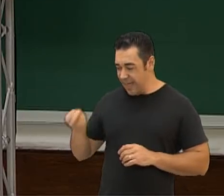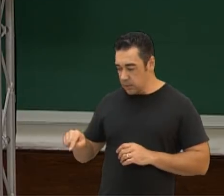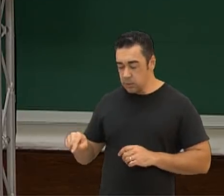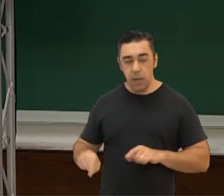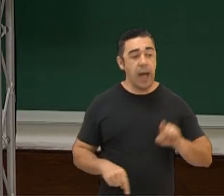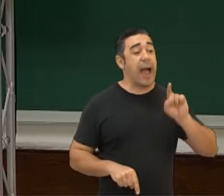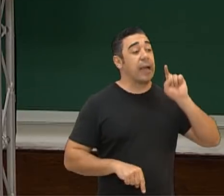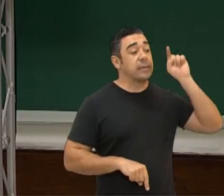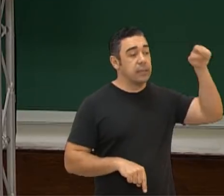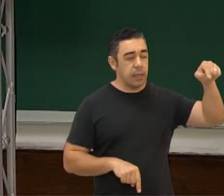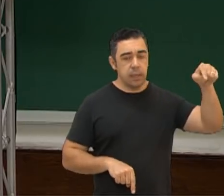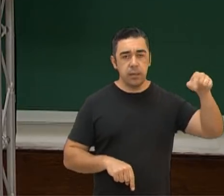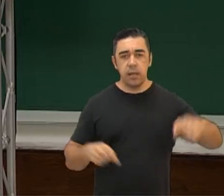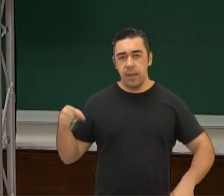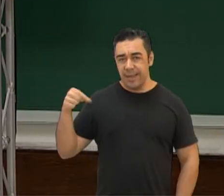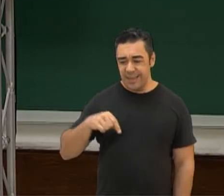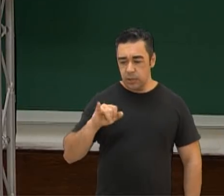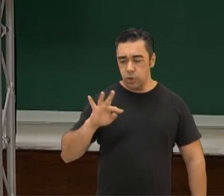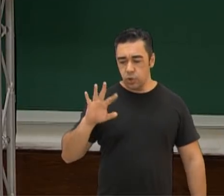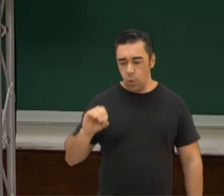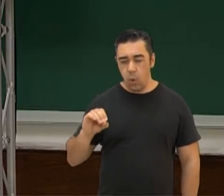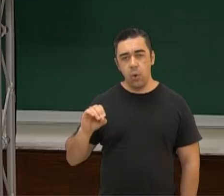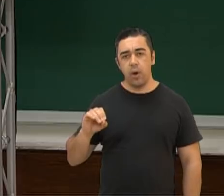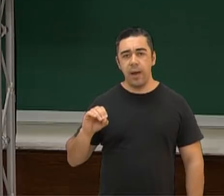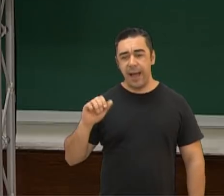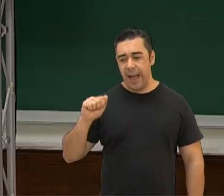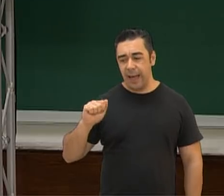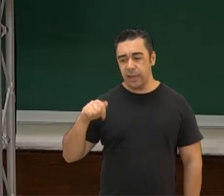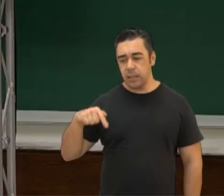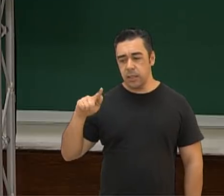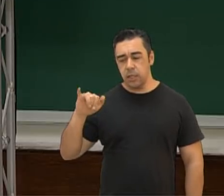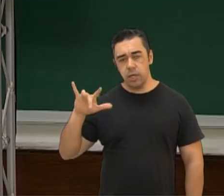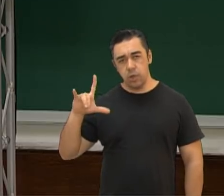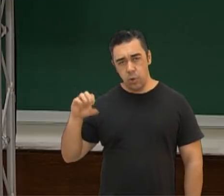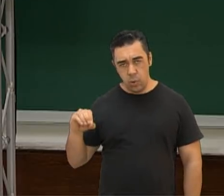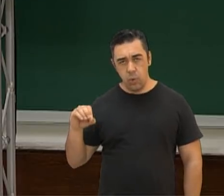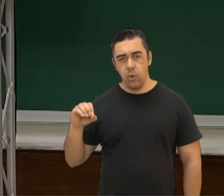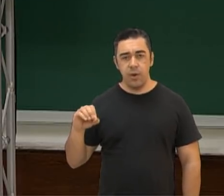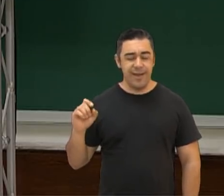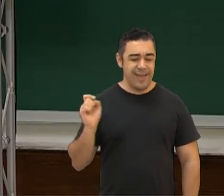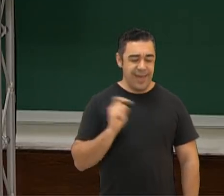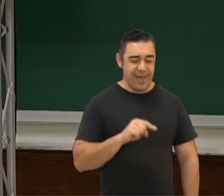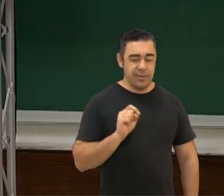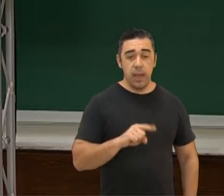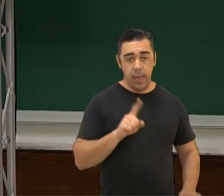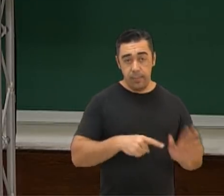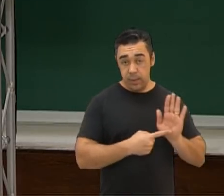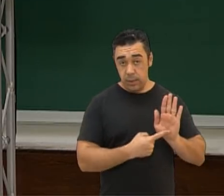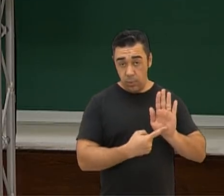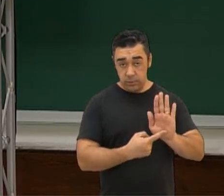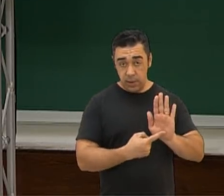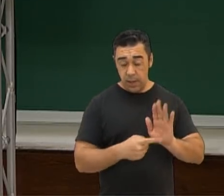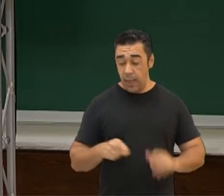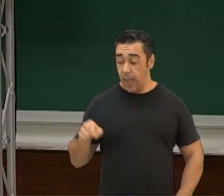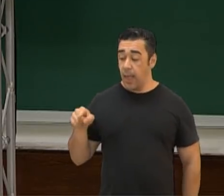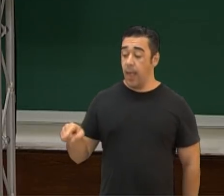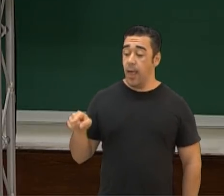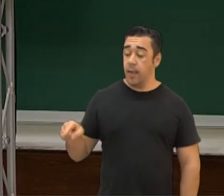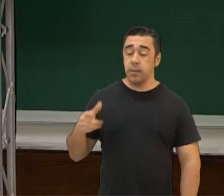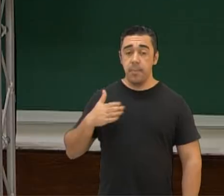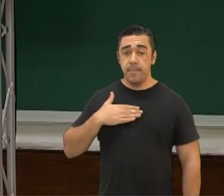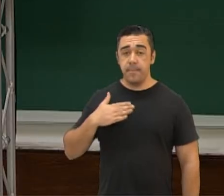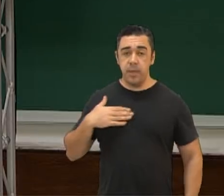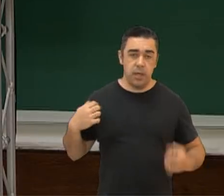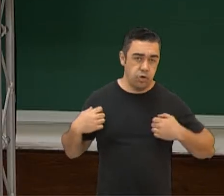aquele. Isto, isso, aquilo. Esta, essa, aquela. É que serve para demonstrar. Né? Essa é a